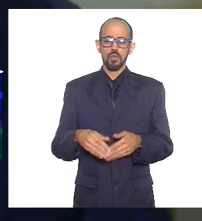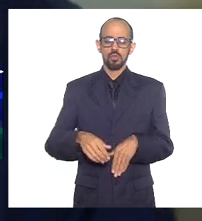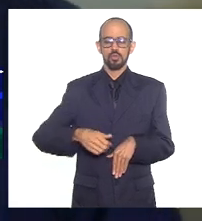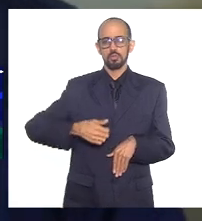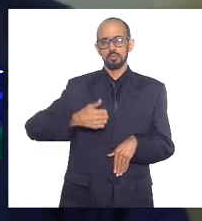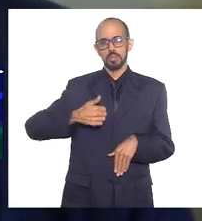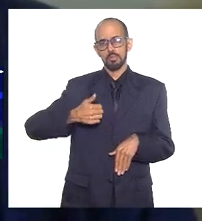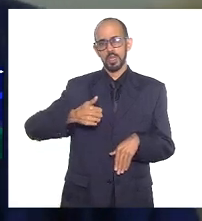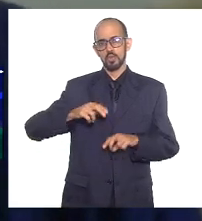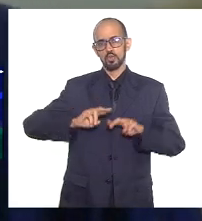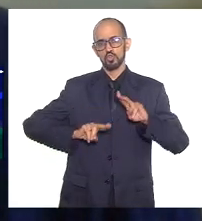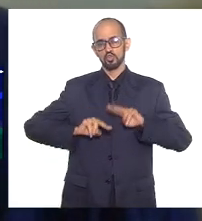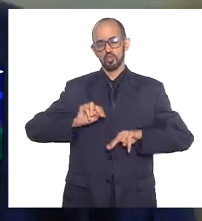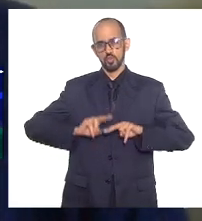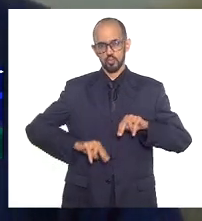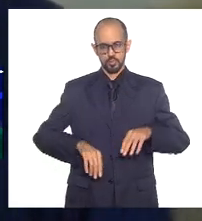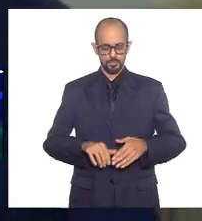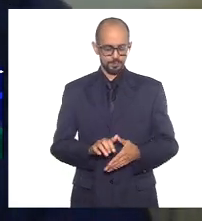1º de junho